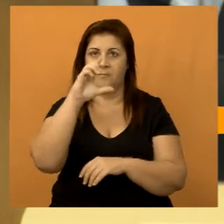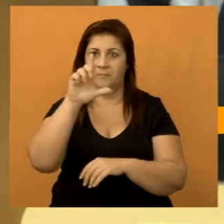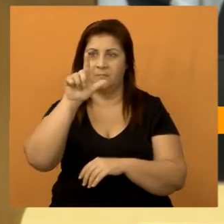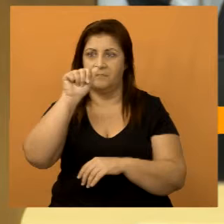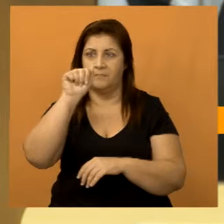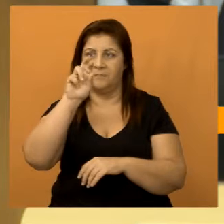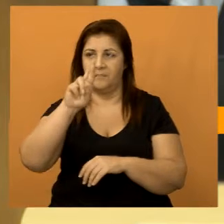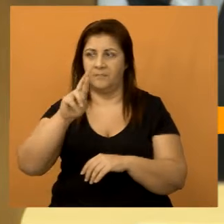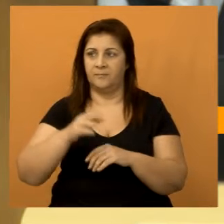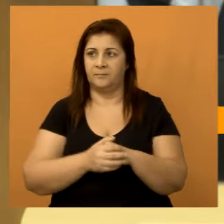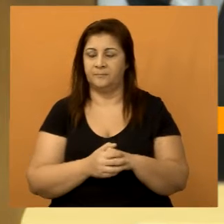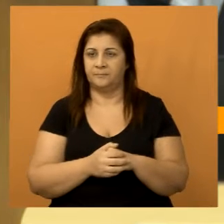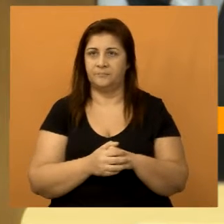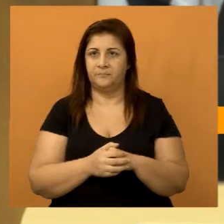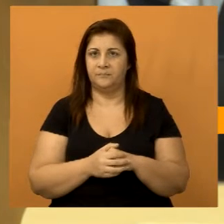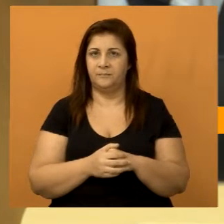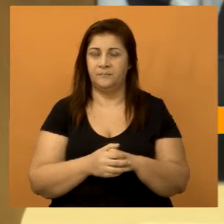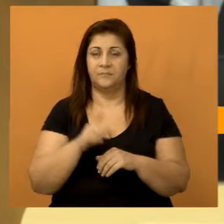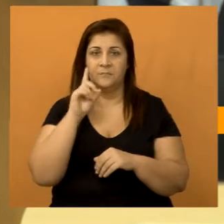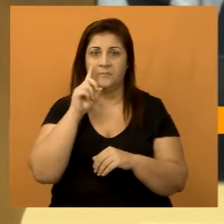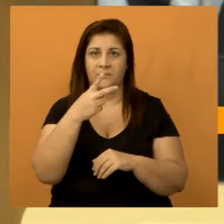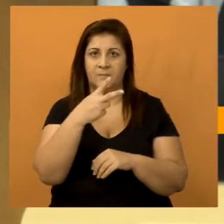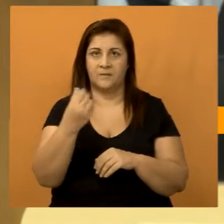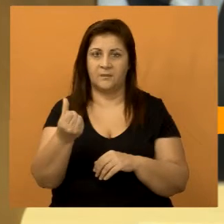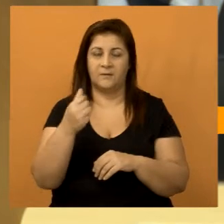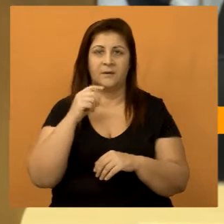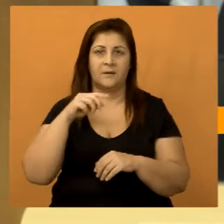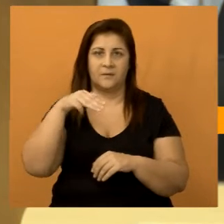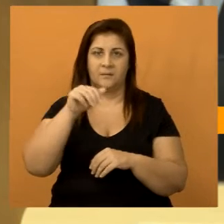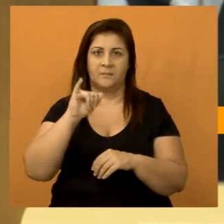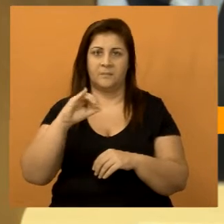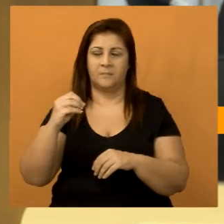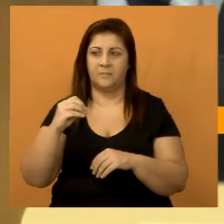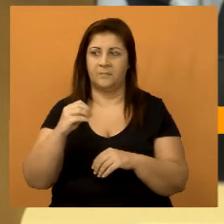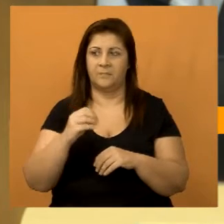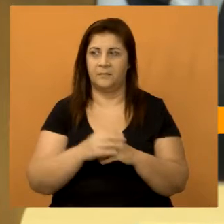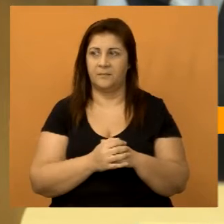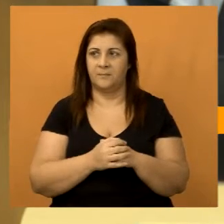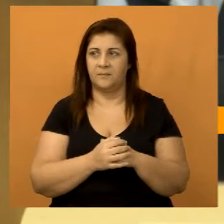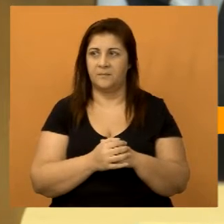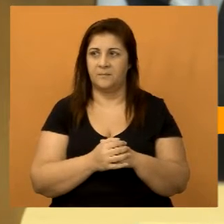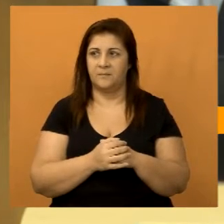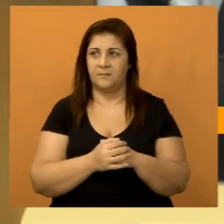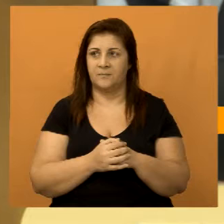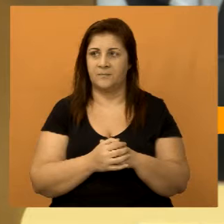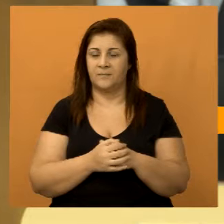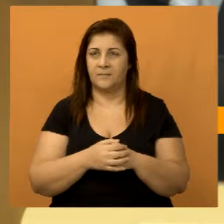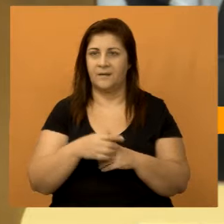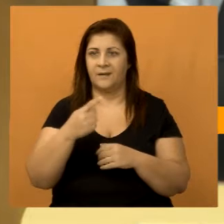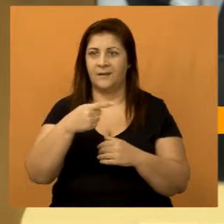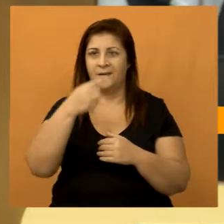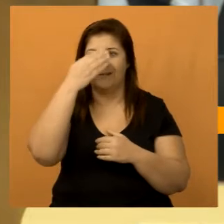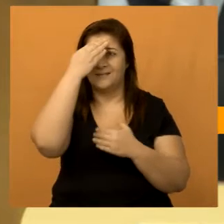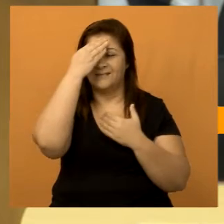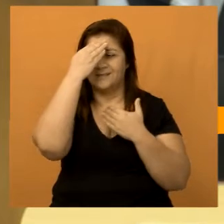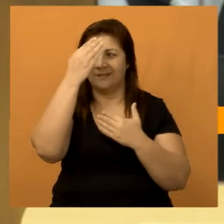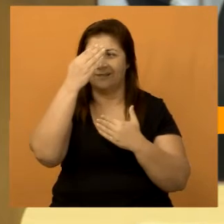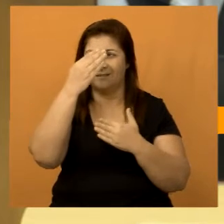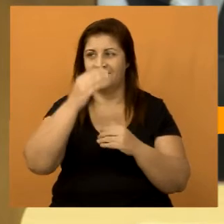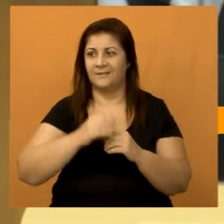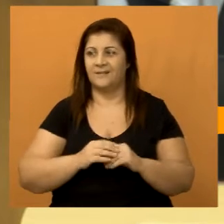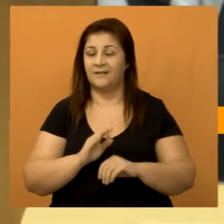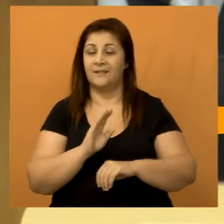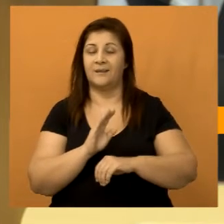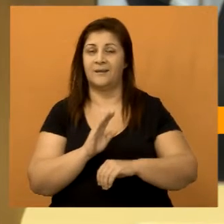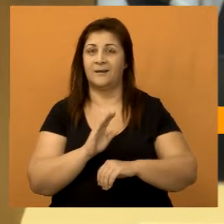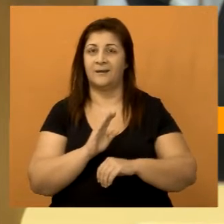número 66, de 26 de maio de 2017. Primeiramente, quero agradecer aos vereadores Abner de